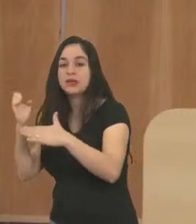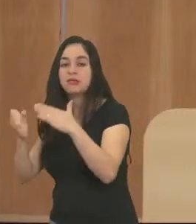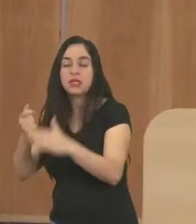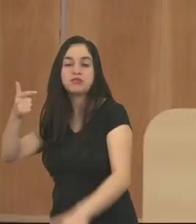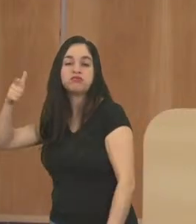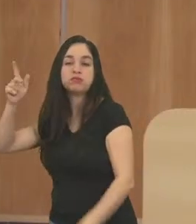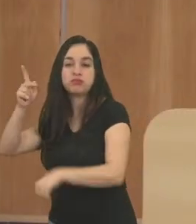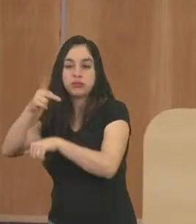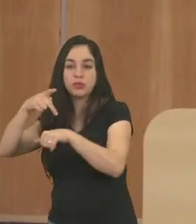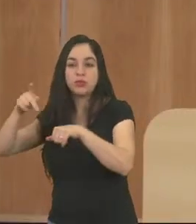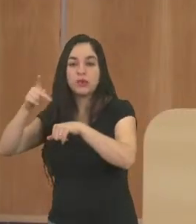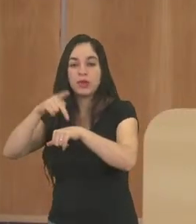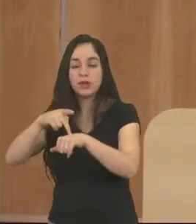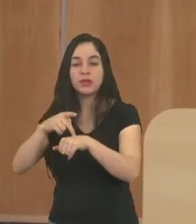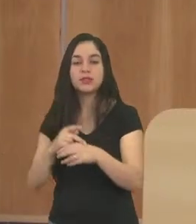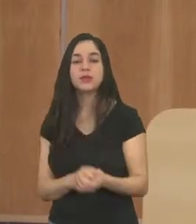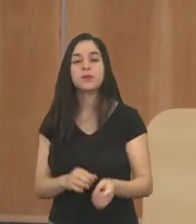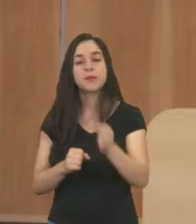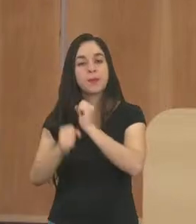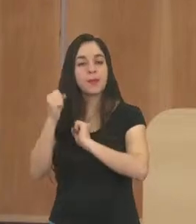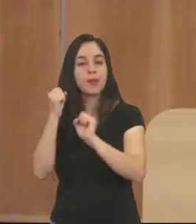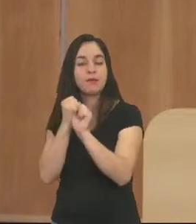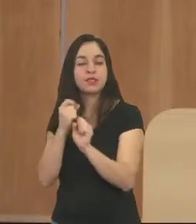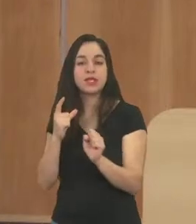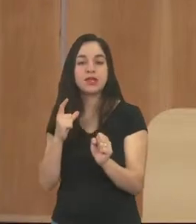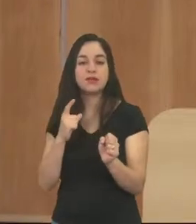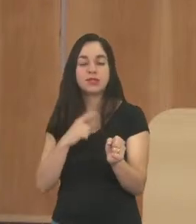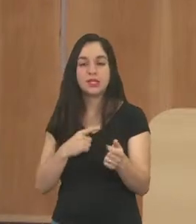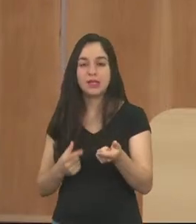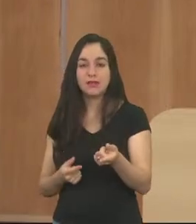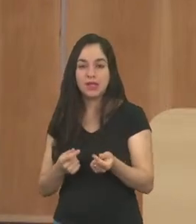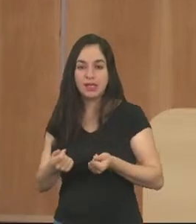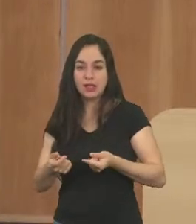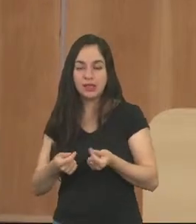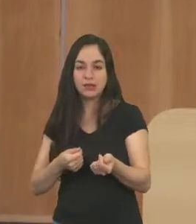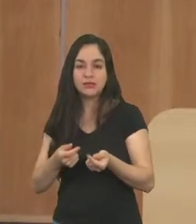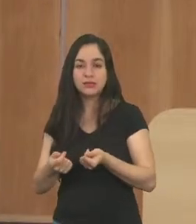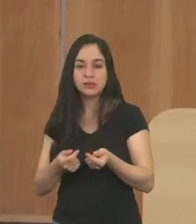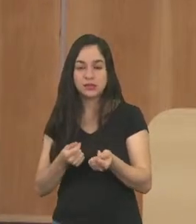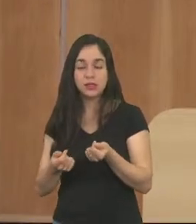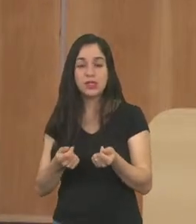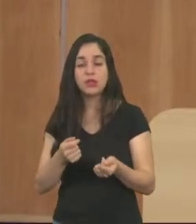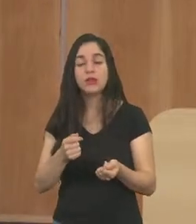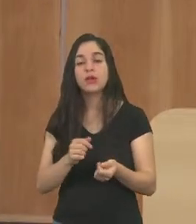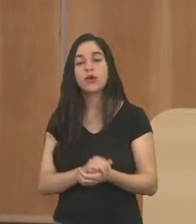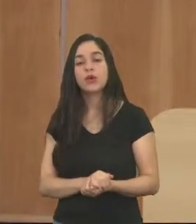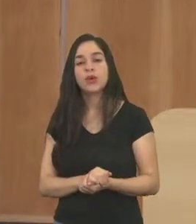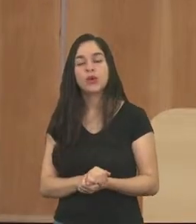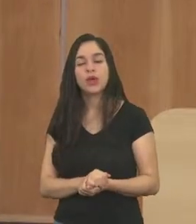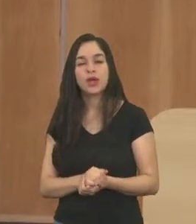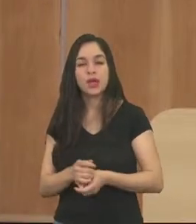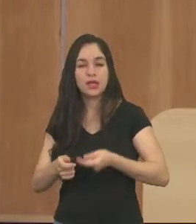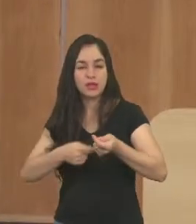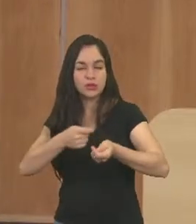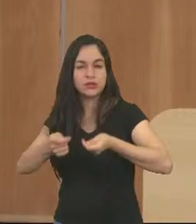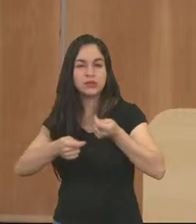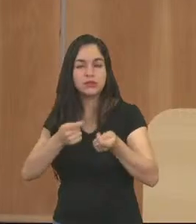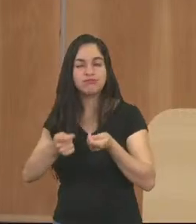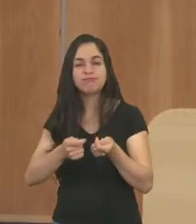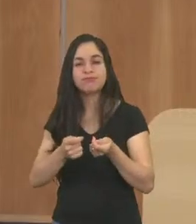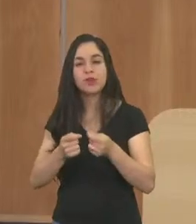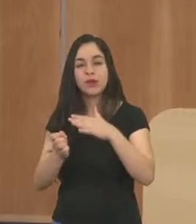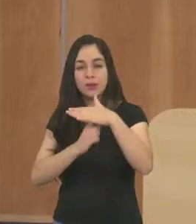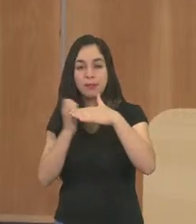ano passado a Avibras negociando com empresa da Austrália. Nós tivemos interesse de empresa chinesa.